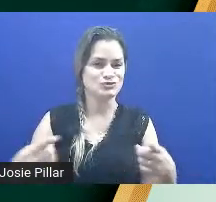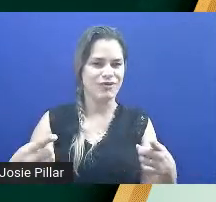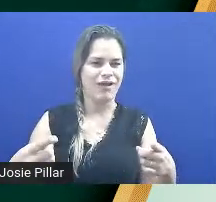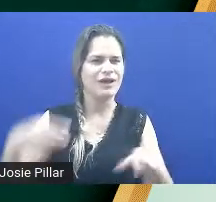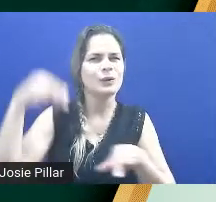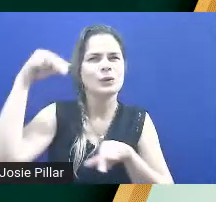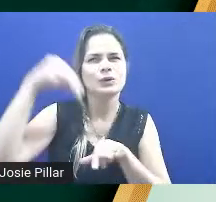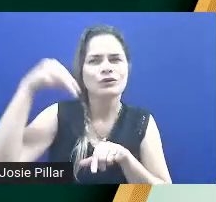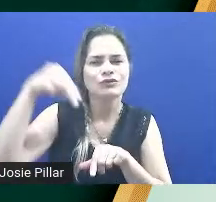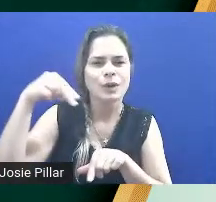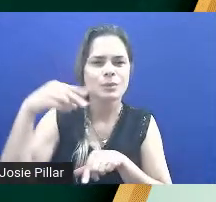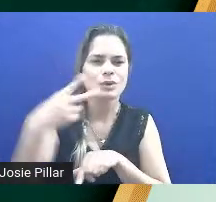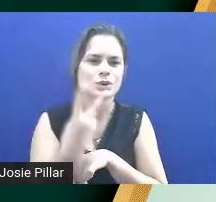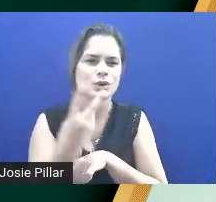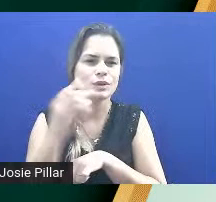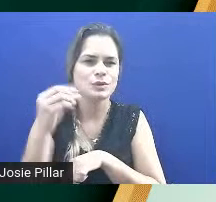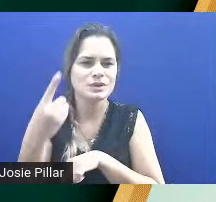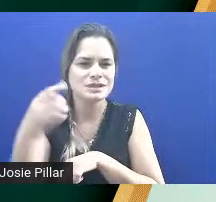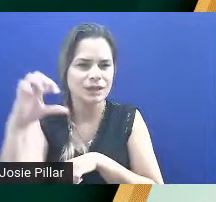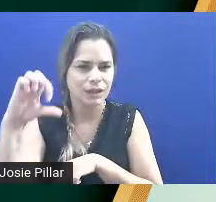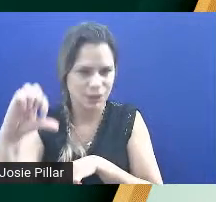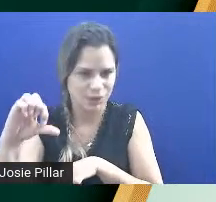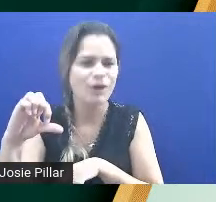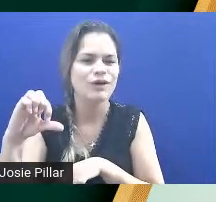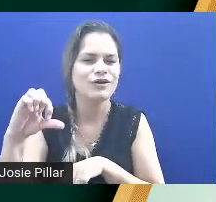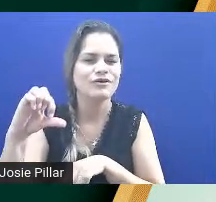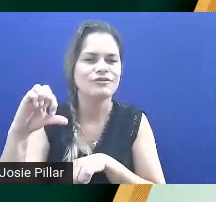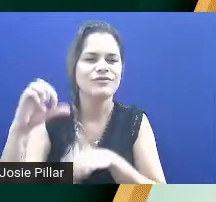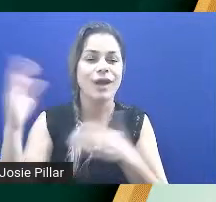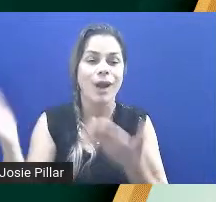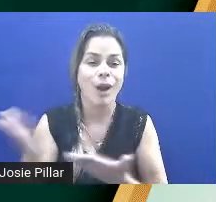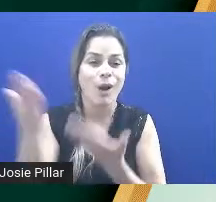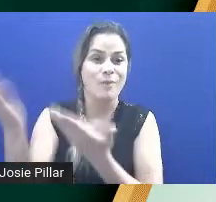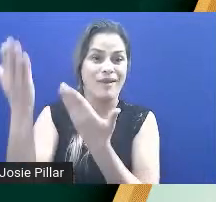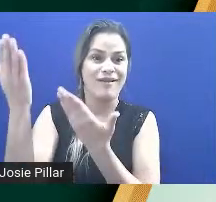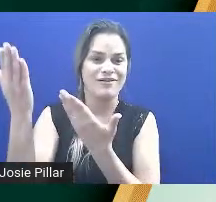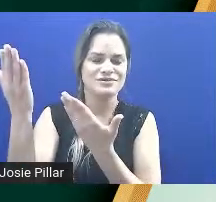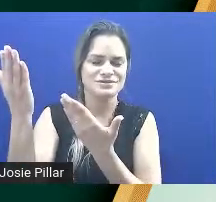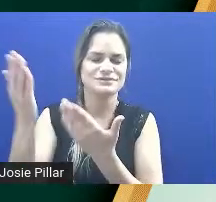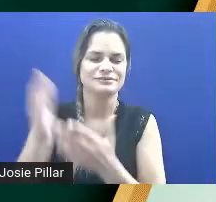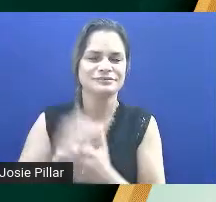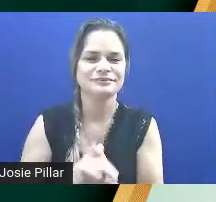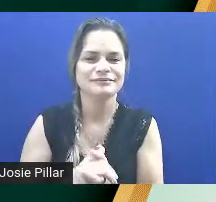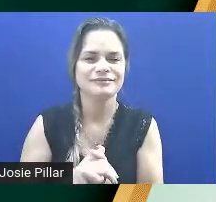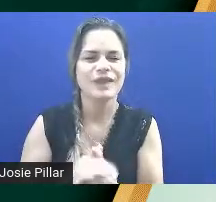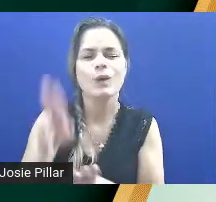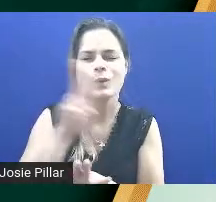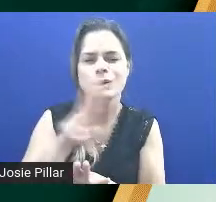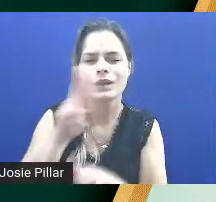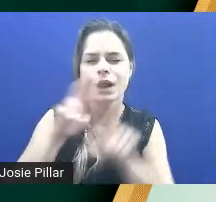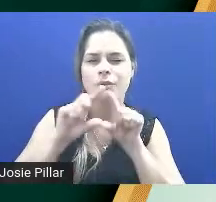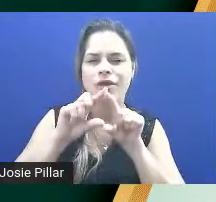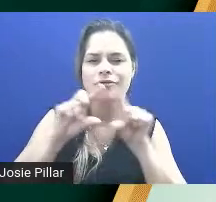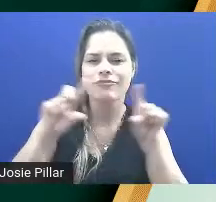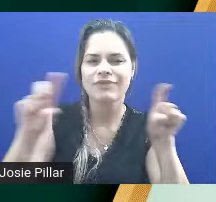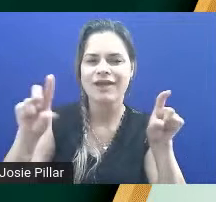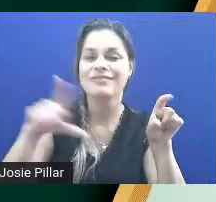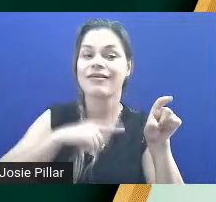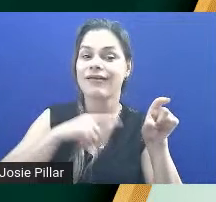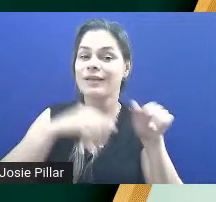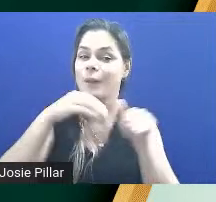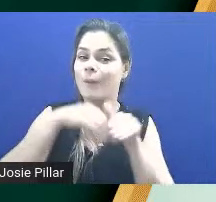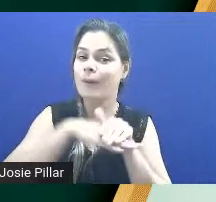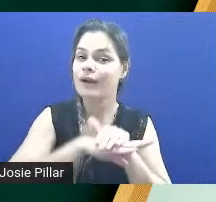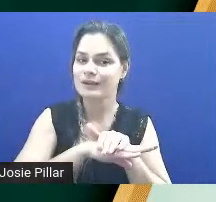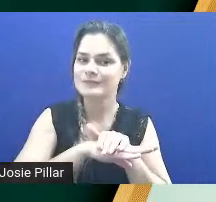de 2019, que foi regado a homenagem e a muito ouro branco, vocês usaram uma frase que eu ainda tenho ela guardada até